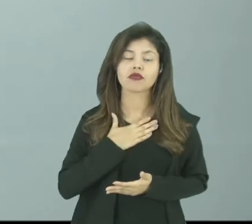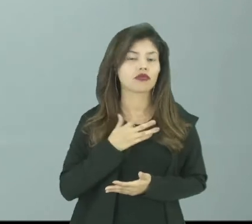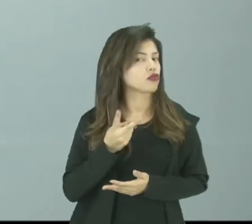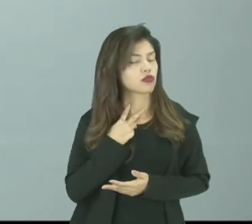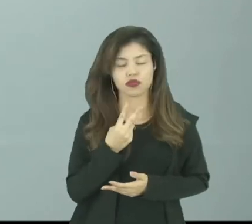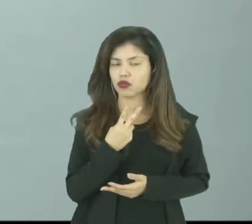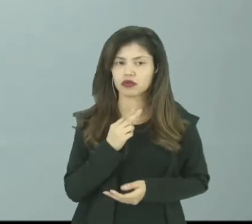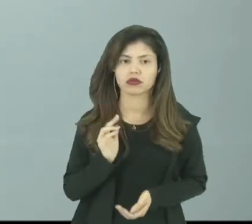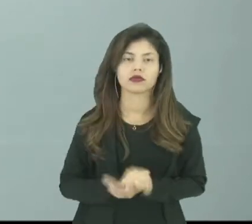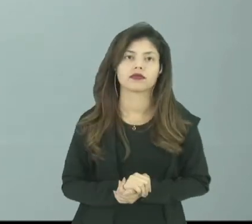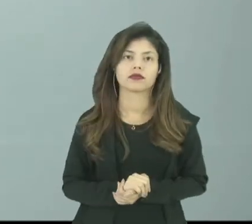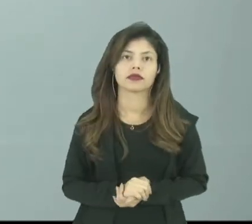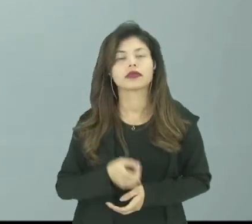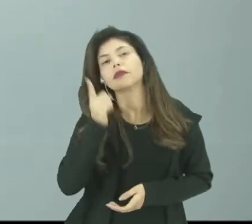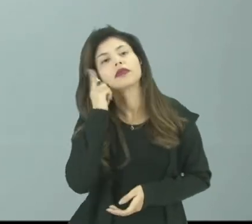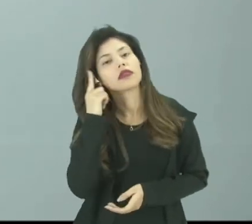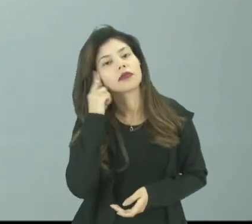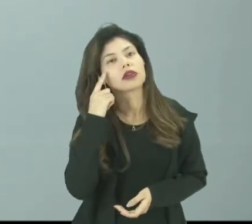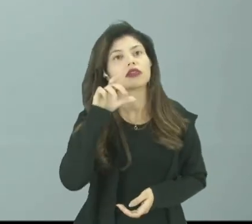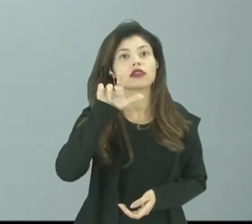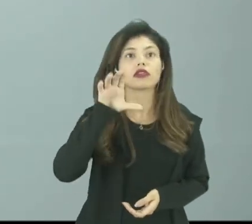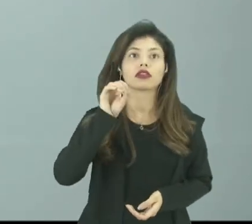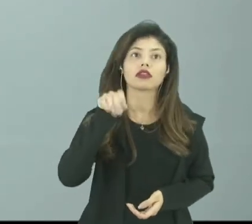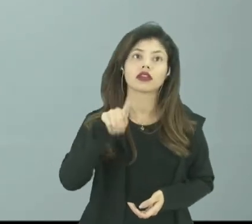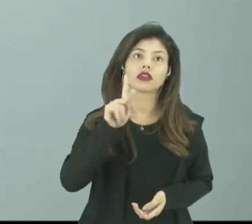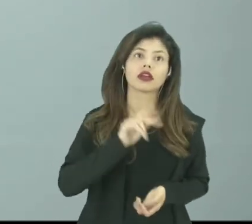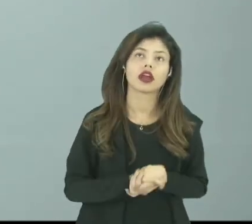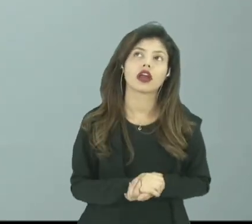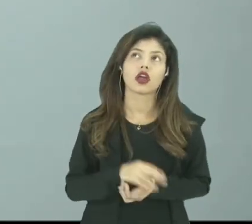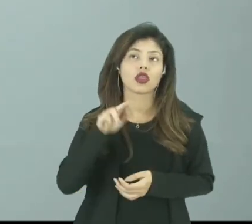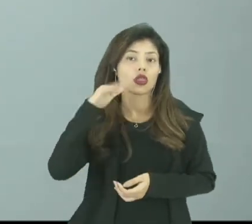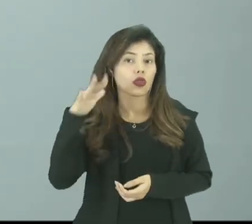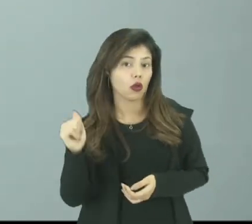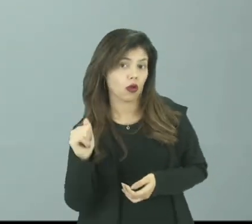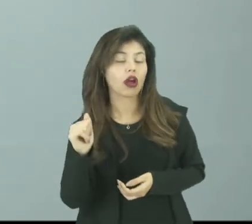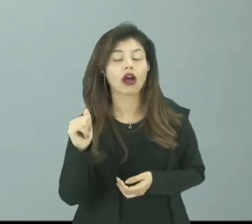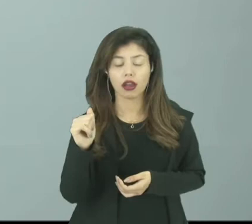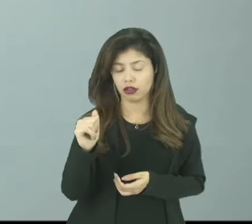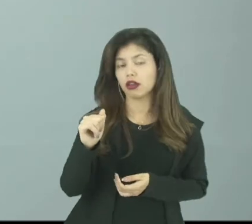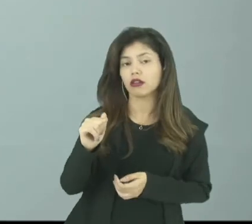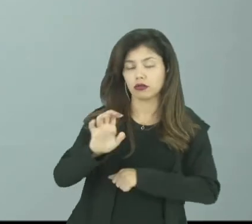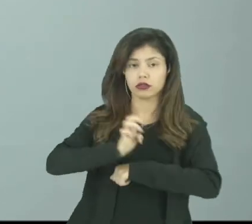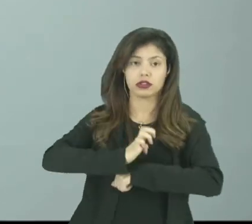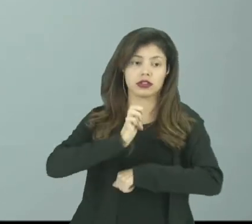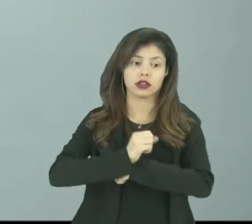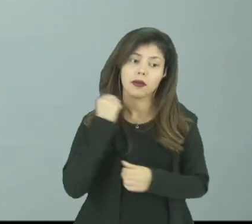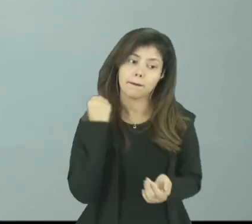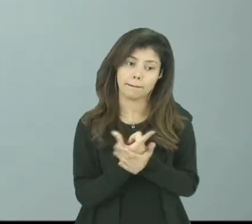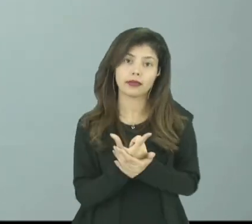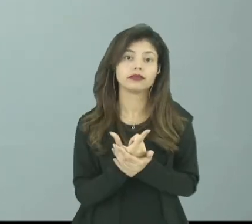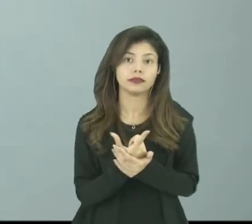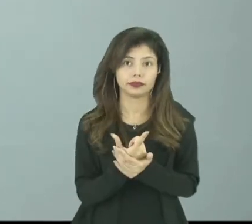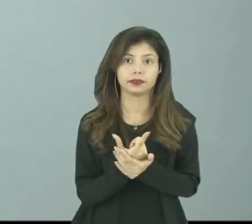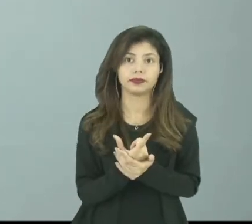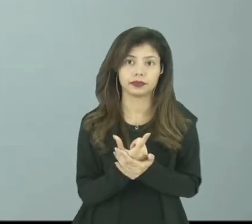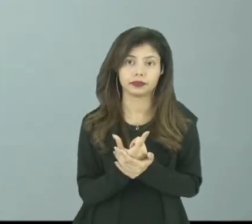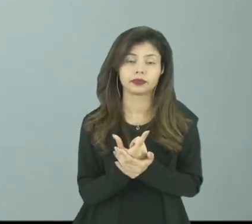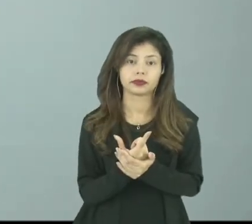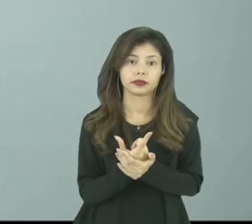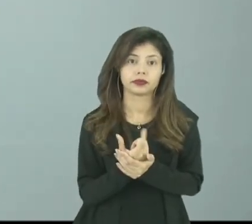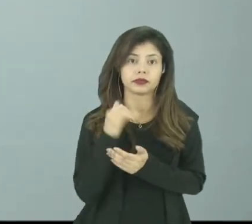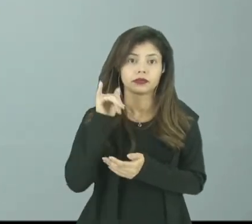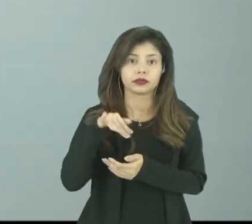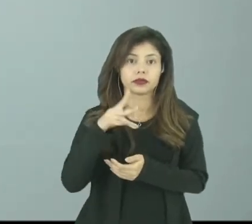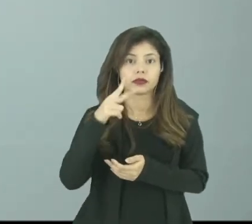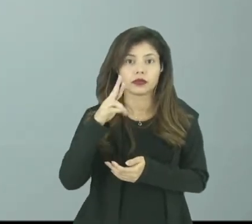na concepção de Locke, jamais o Estado deveria tirar um veículo que não paga, por exemplo, né,